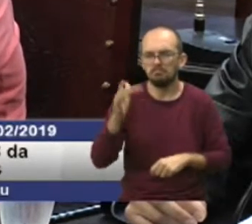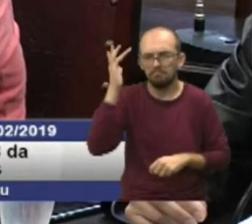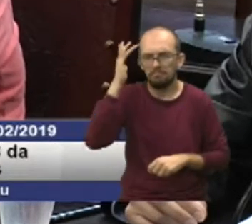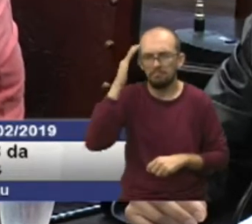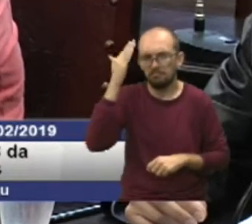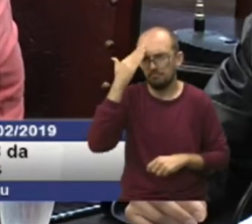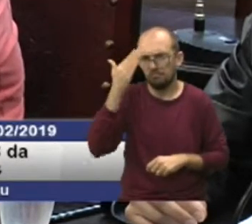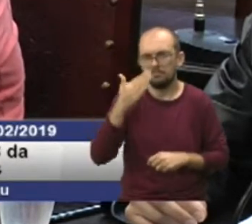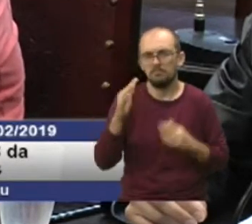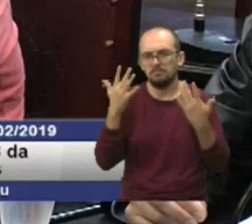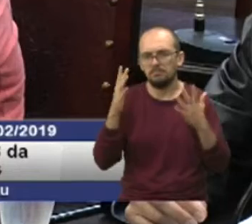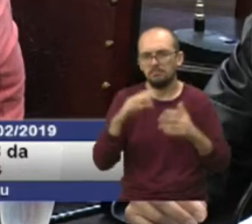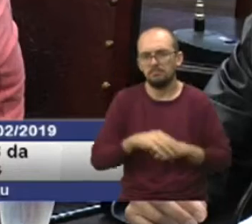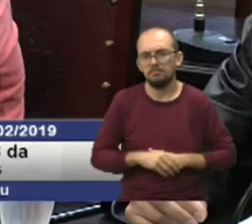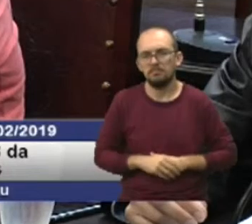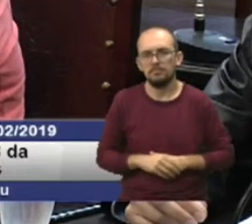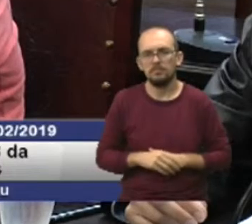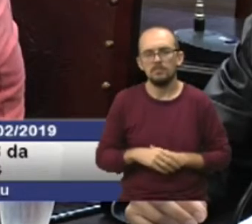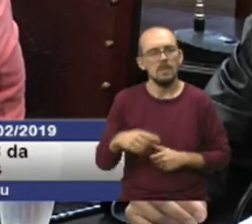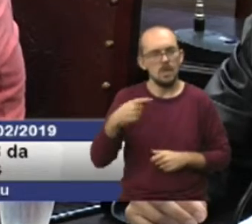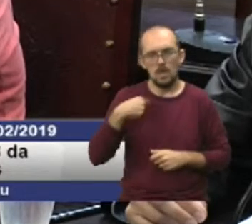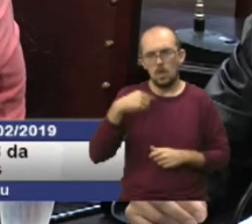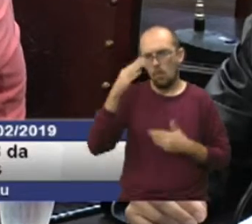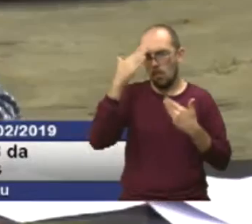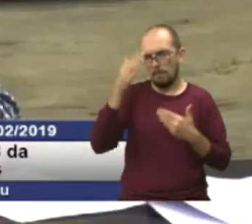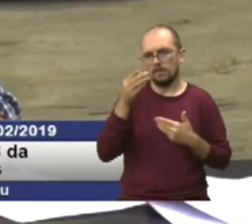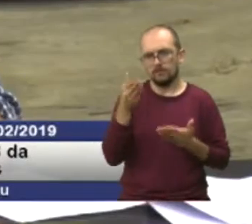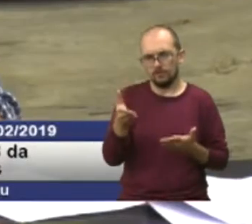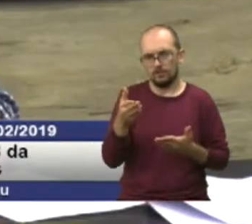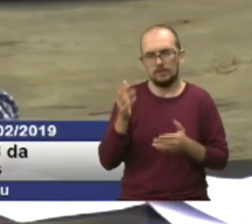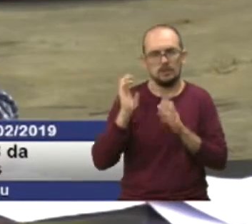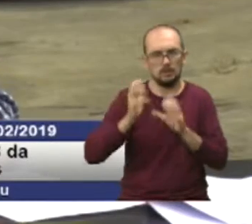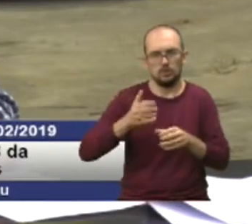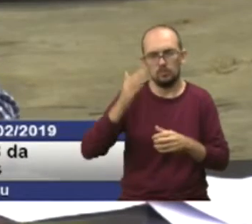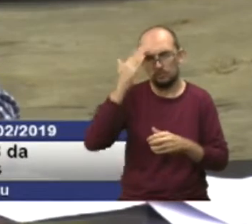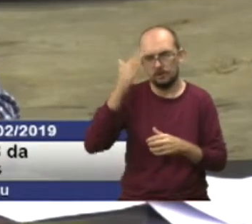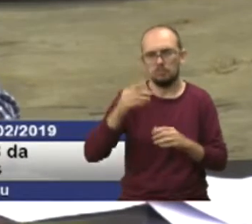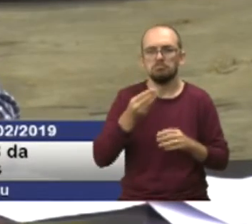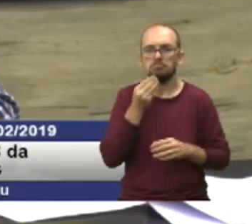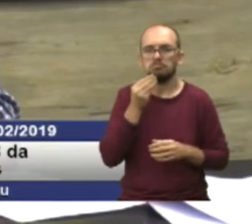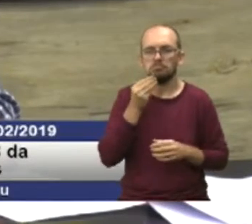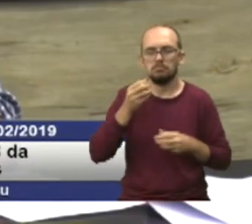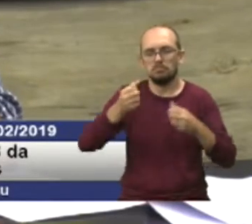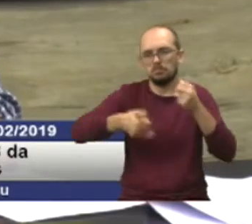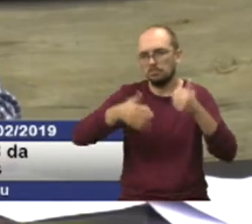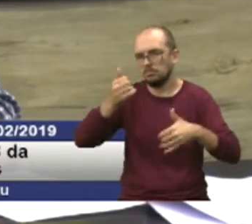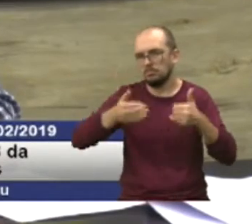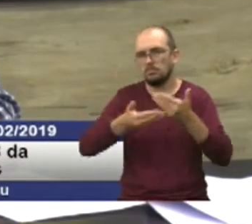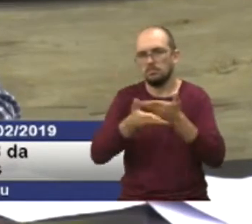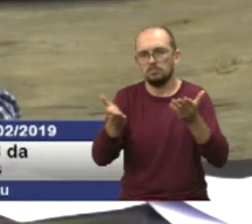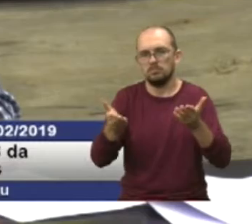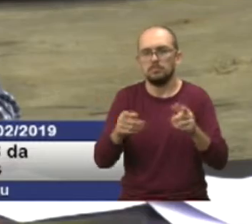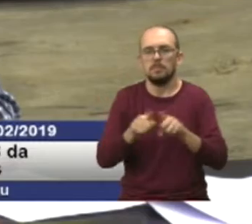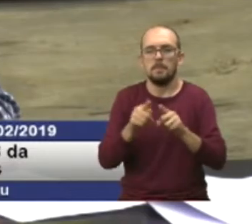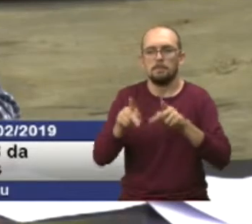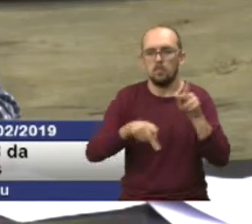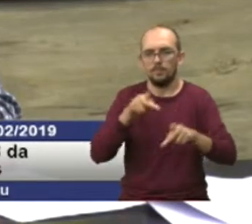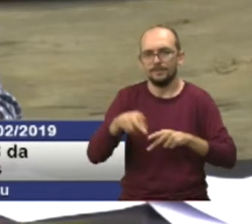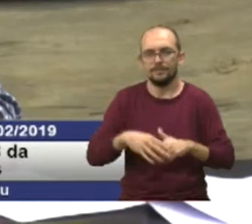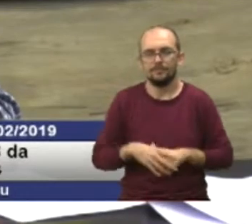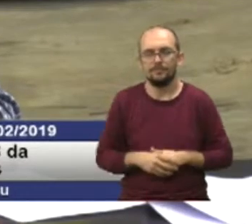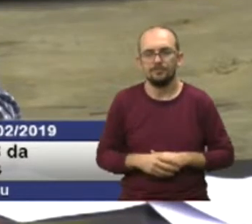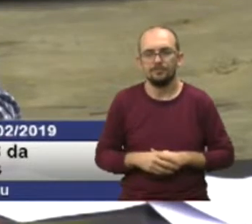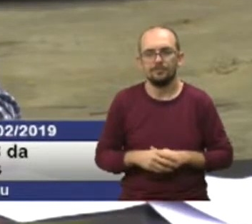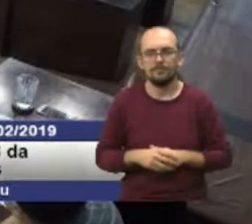Parabéns. Eu que agradeço, Tito. Eu agradeço a oportunidade de estar aqui falando aos senhores e à população.